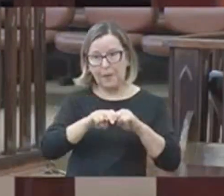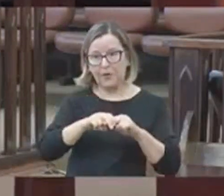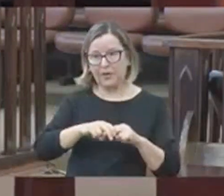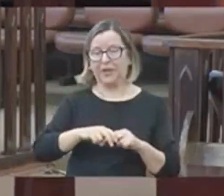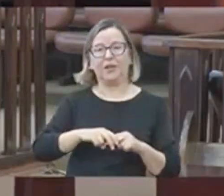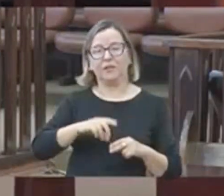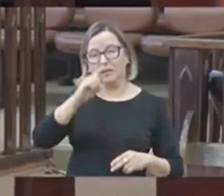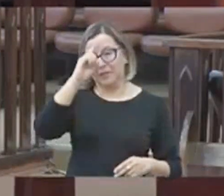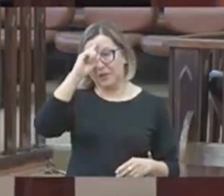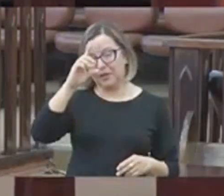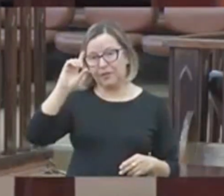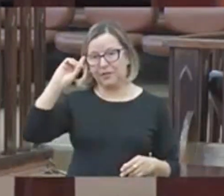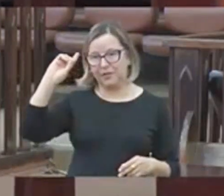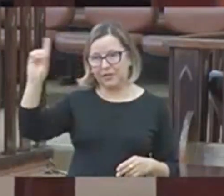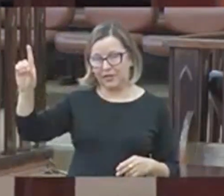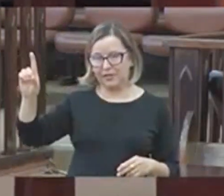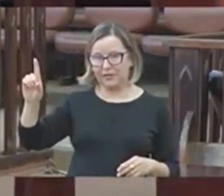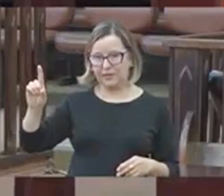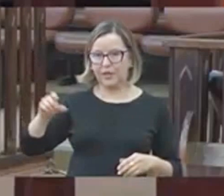sabemos que ele falhou.